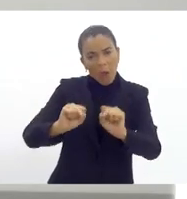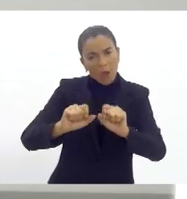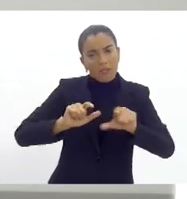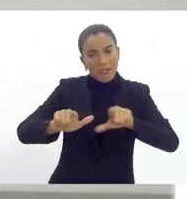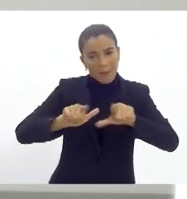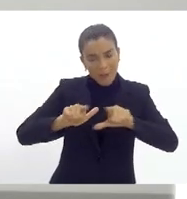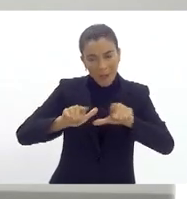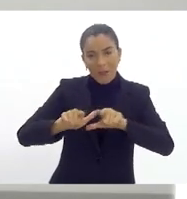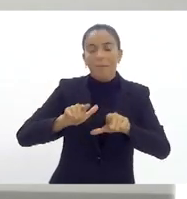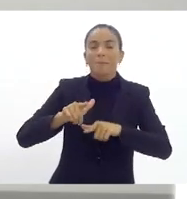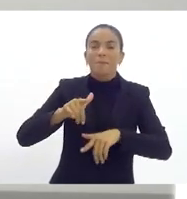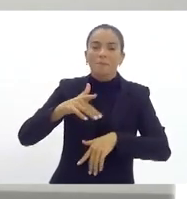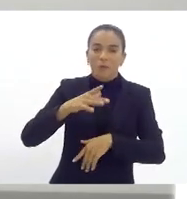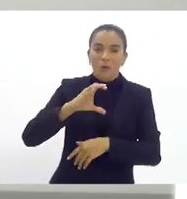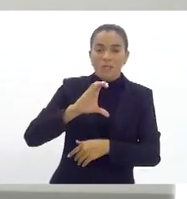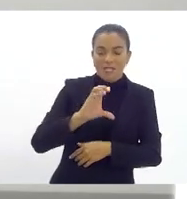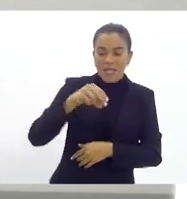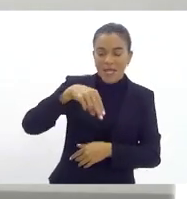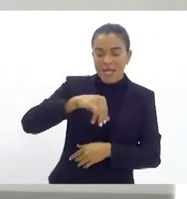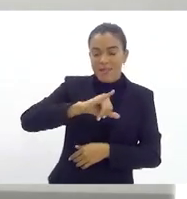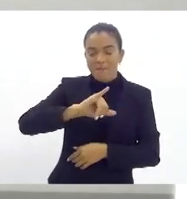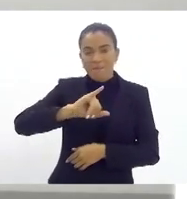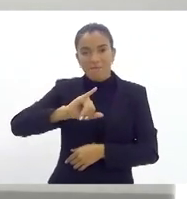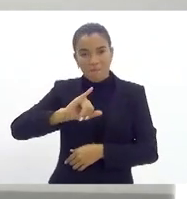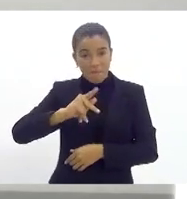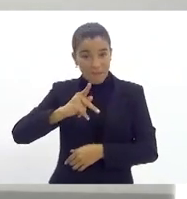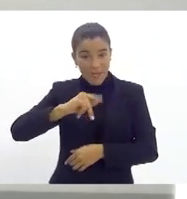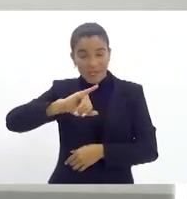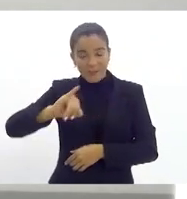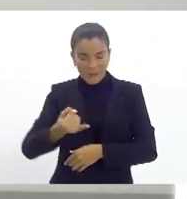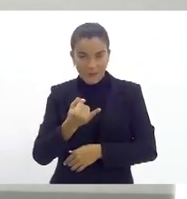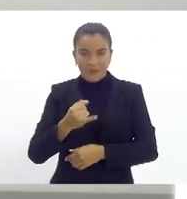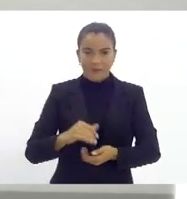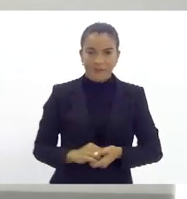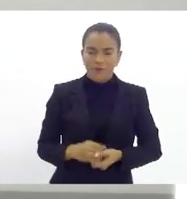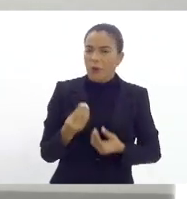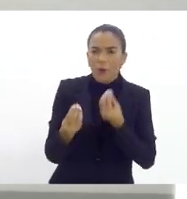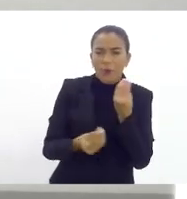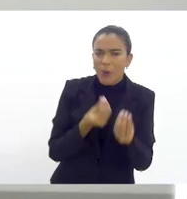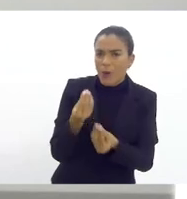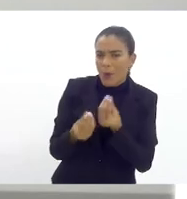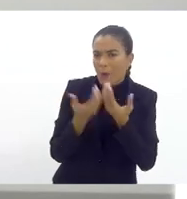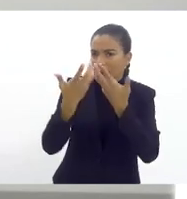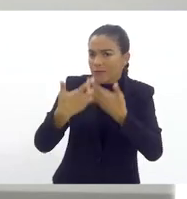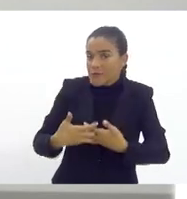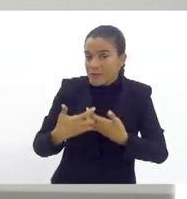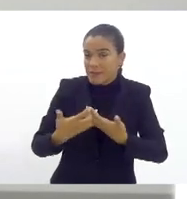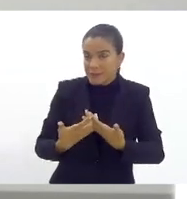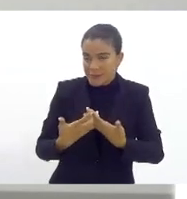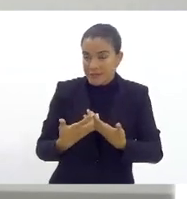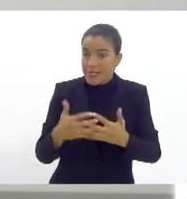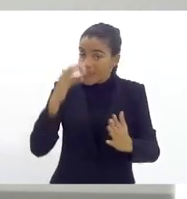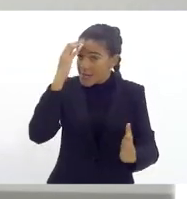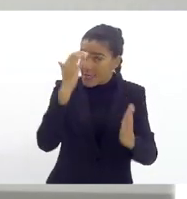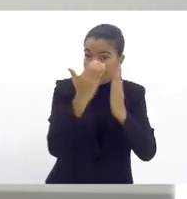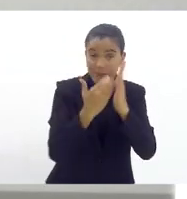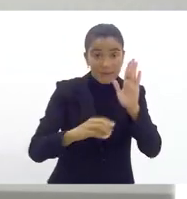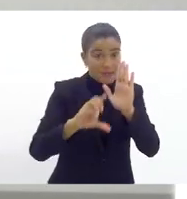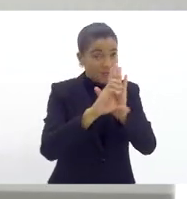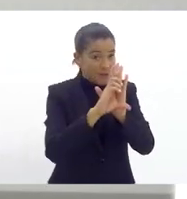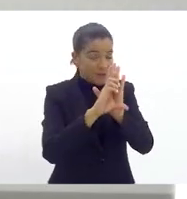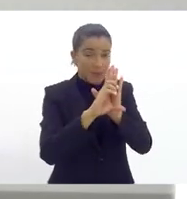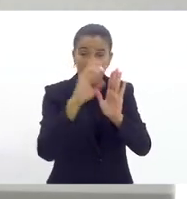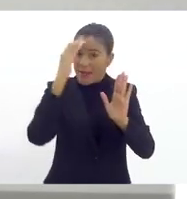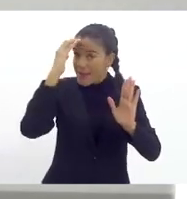PJ como CNPJ tá é como é isso como isso é feito respeitando a legislação